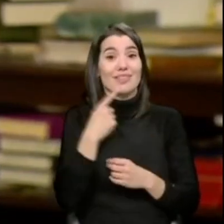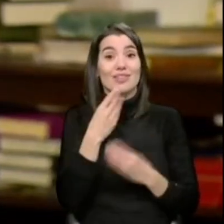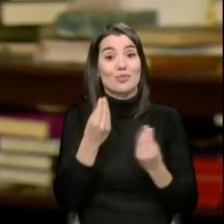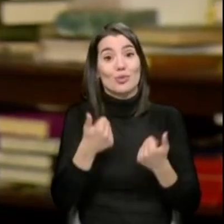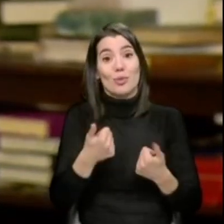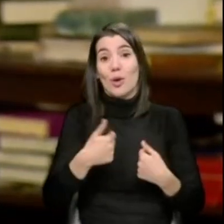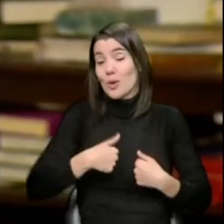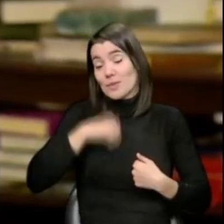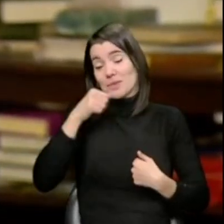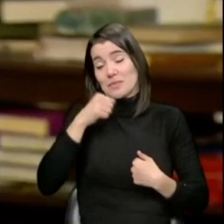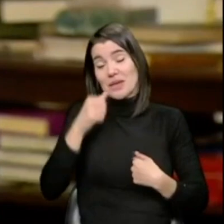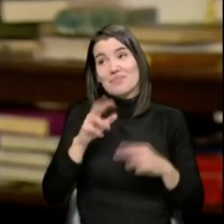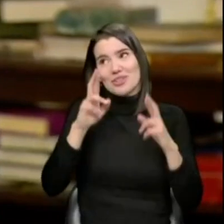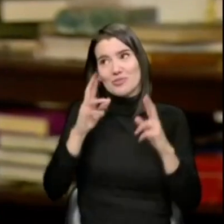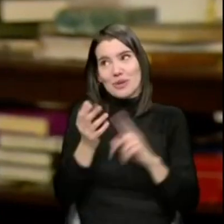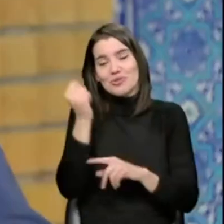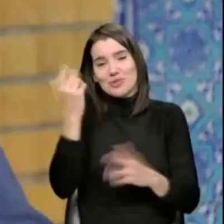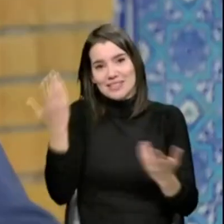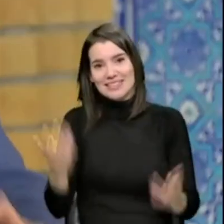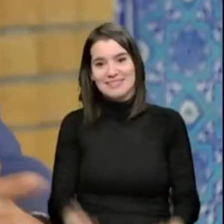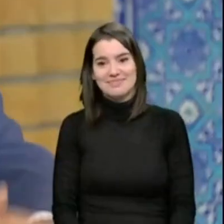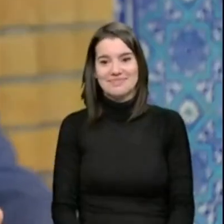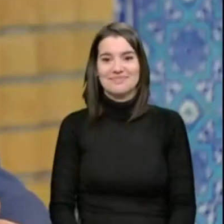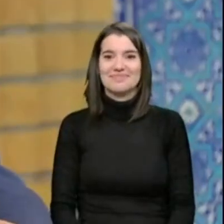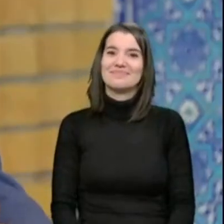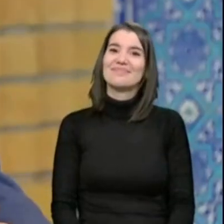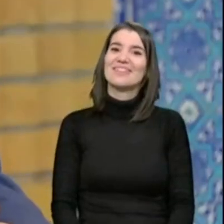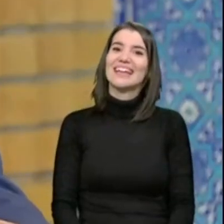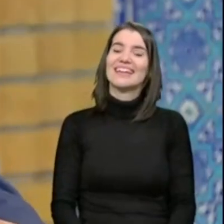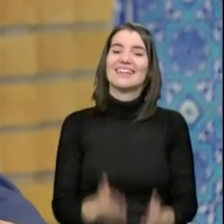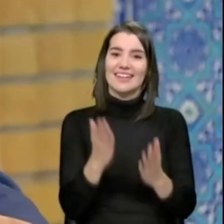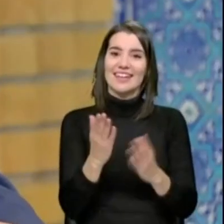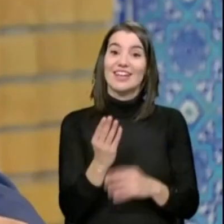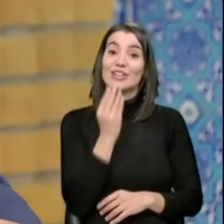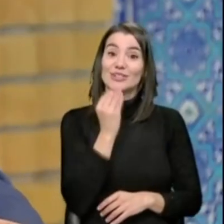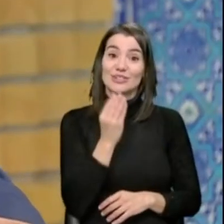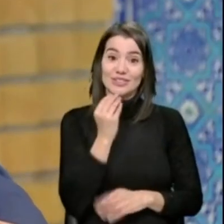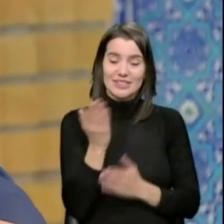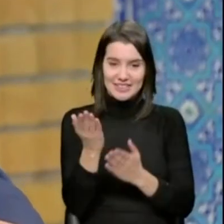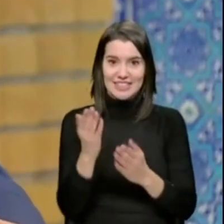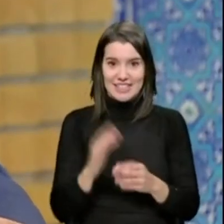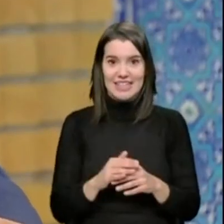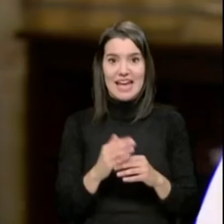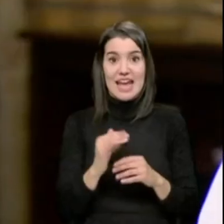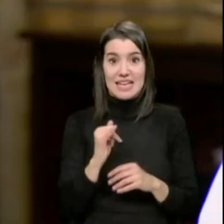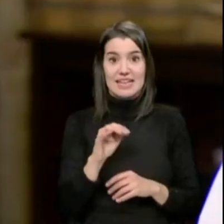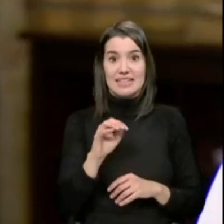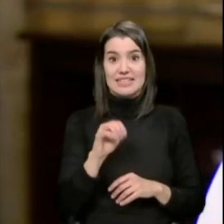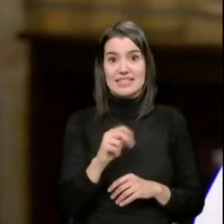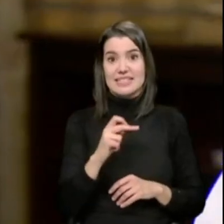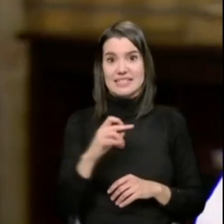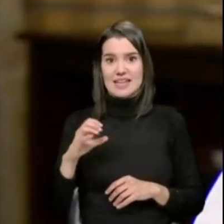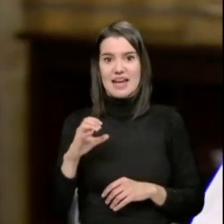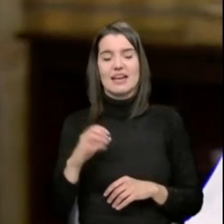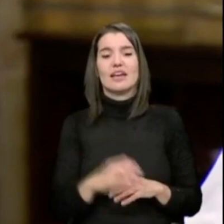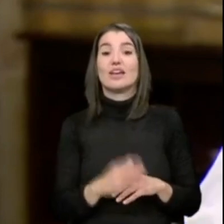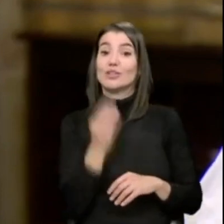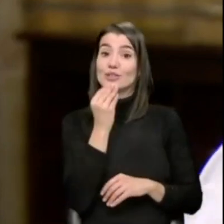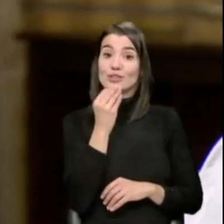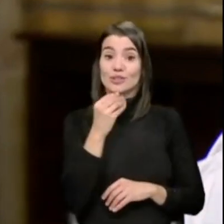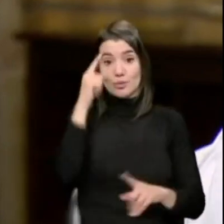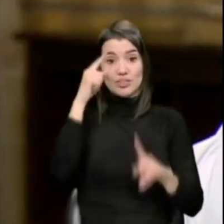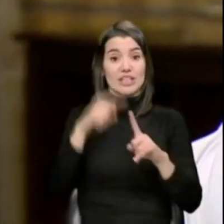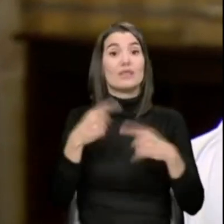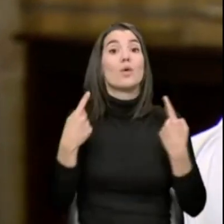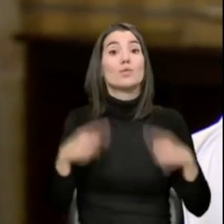vamos esperar que chegamos lá. Isaac, e para os Bem, judeus... o judaísmo fundamenta-se claramente na Torá.